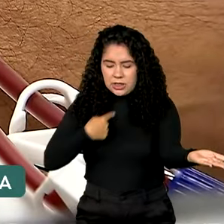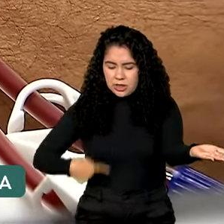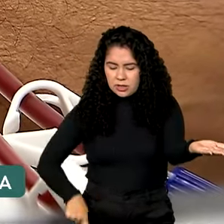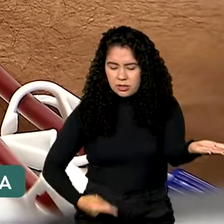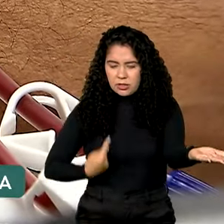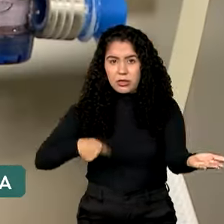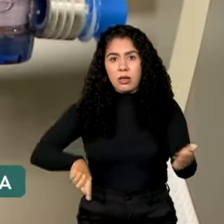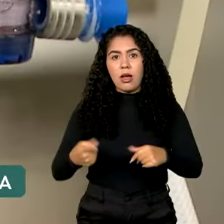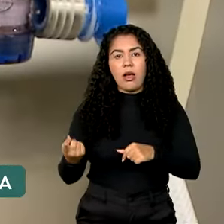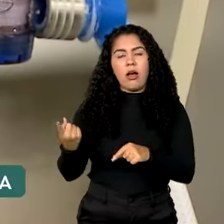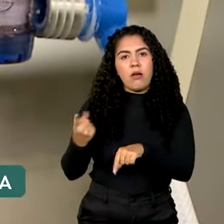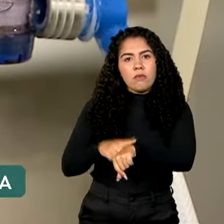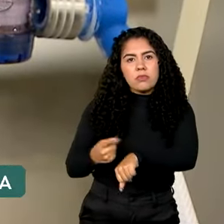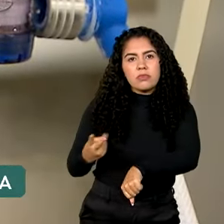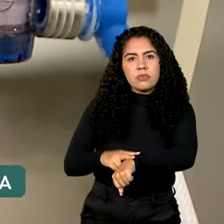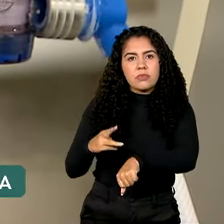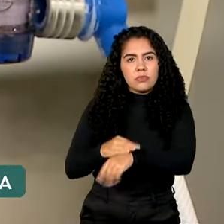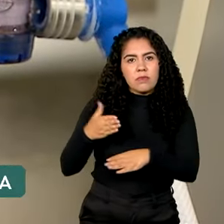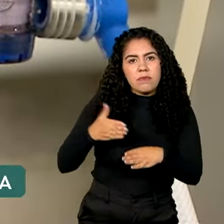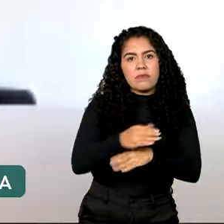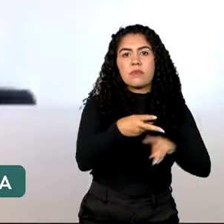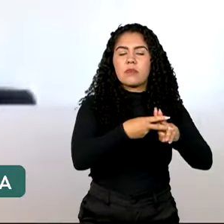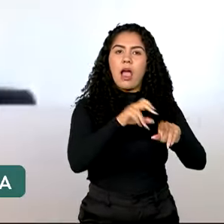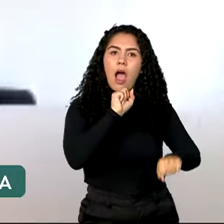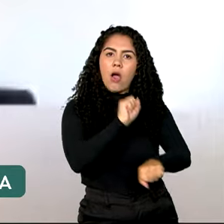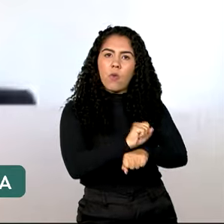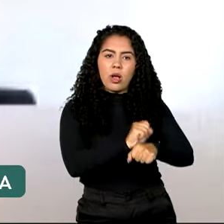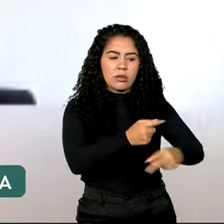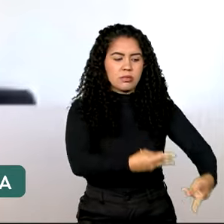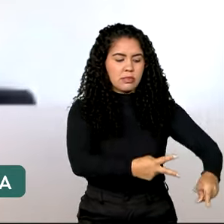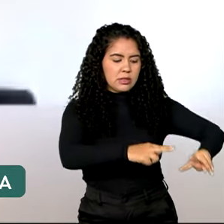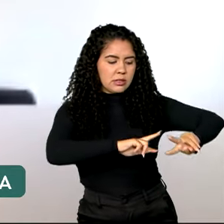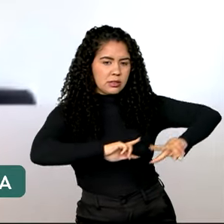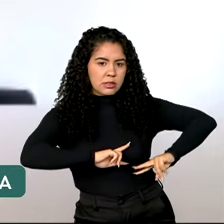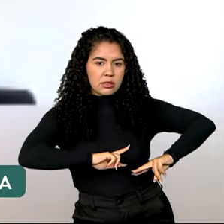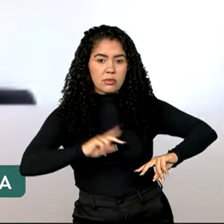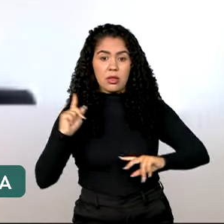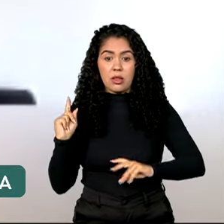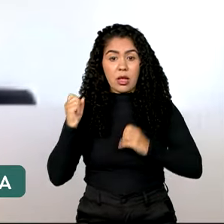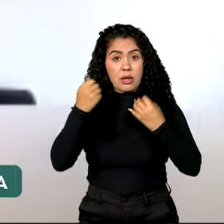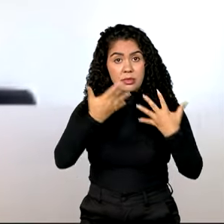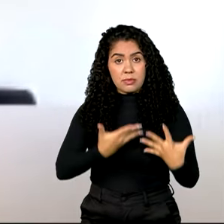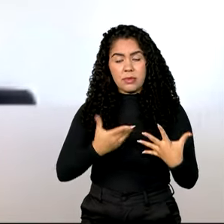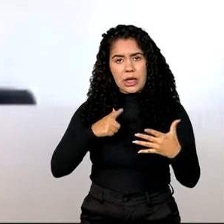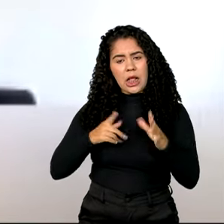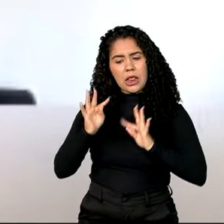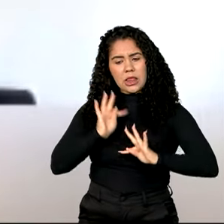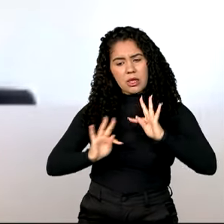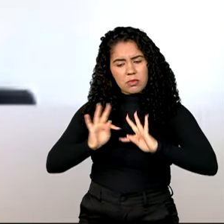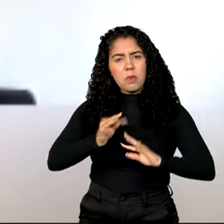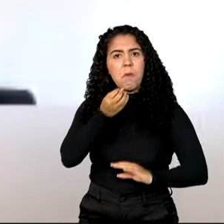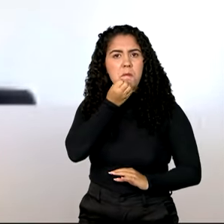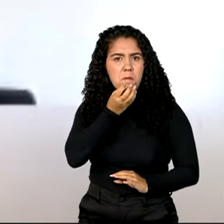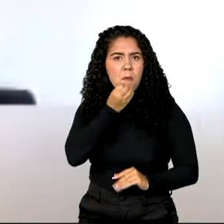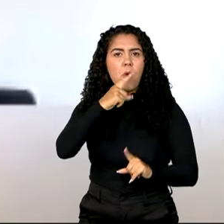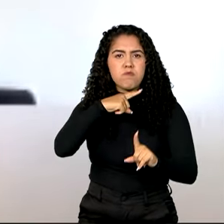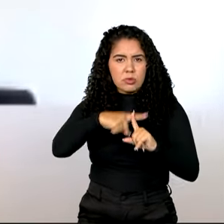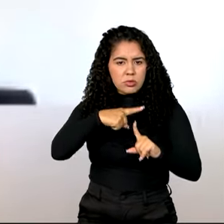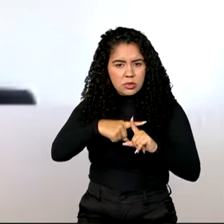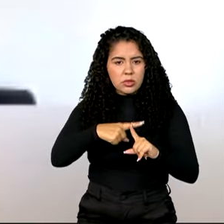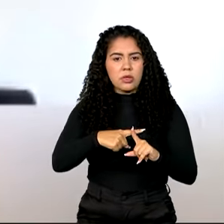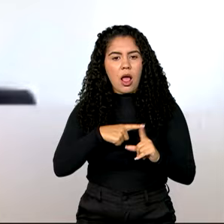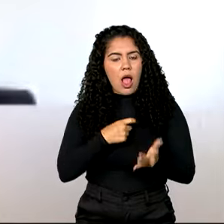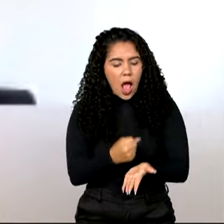de Saúde e aguarda um transplante. O tratamento é bom, né? Nos ajuda a continuar nos